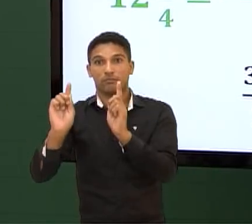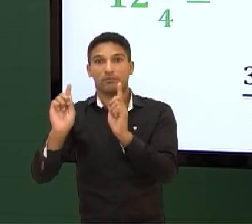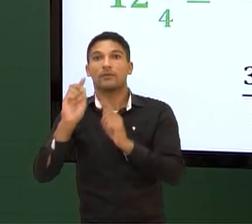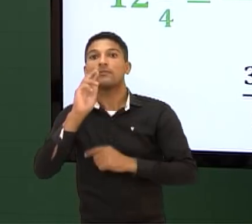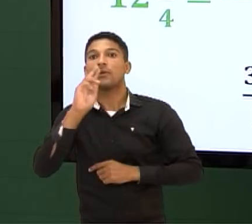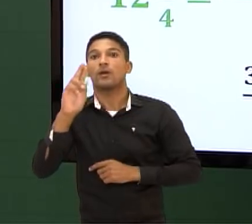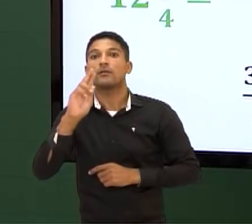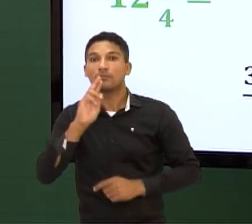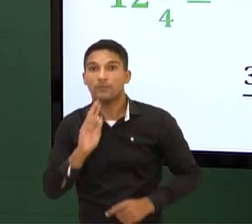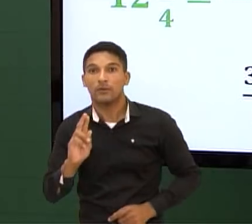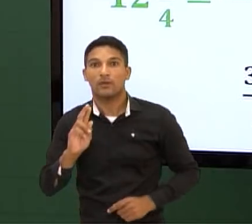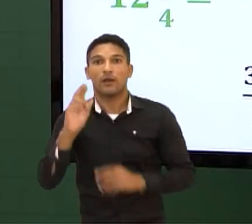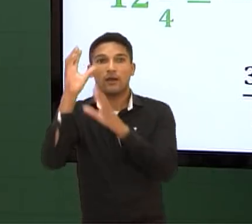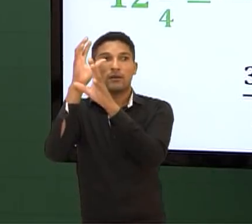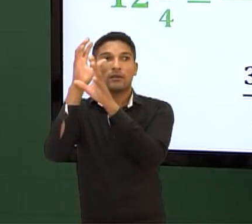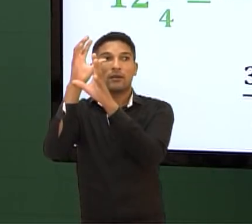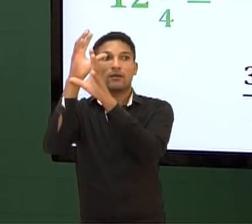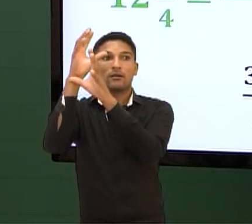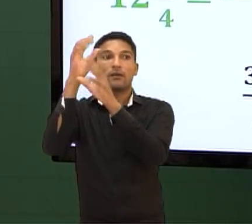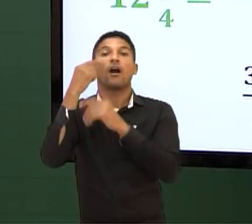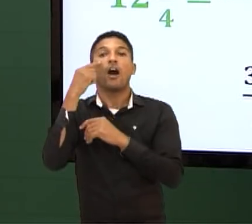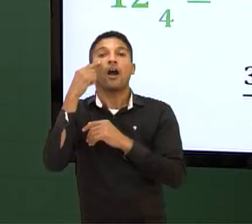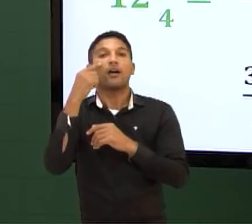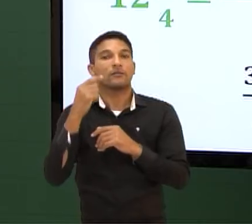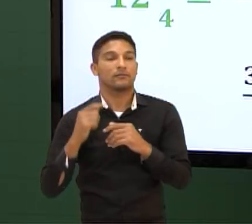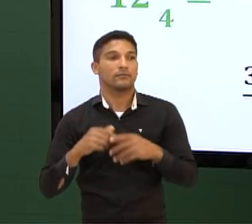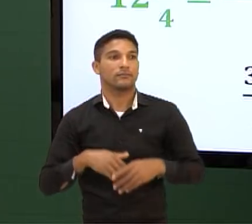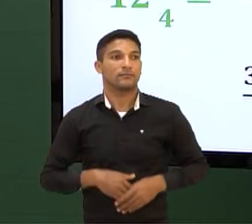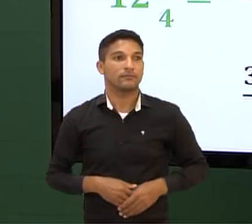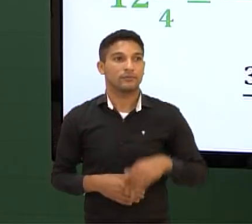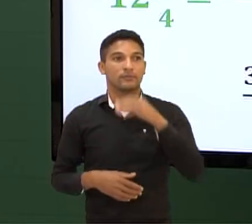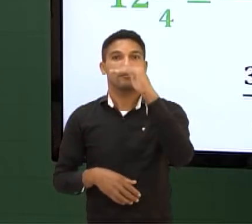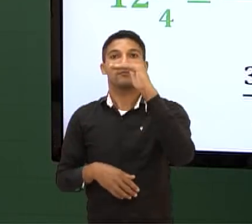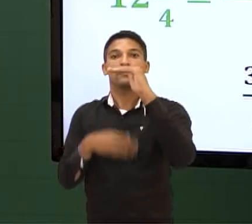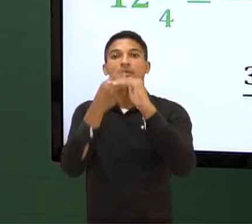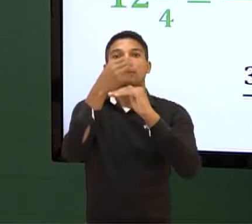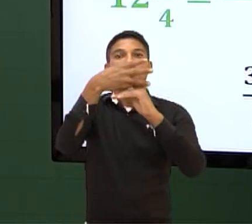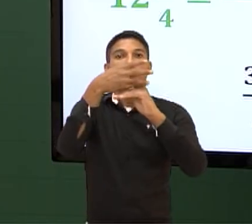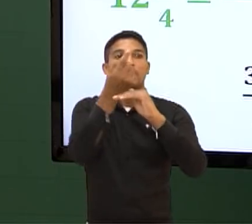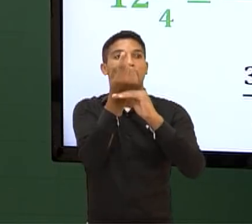quilometragens, certo? Então, eu tenho aqui 31 meios, mais o quê?